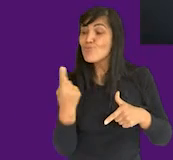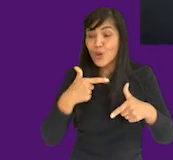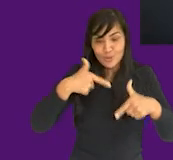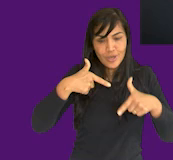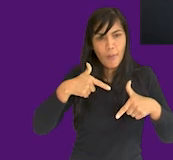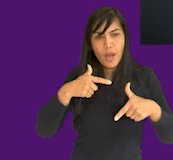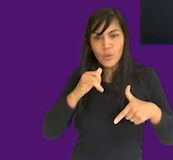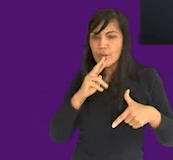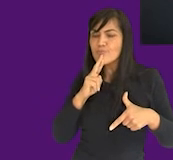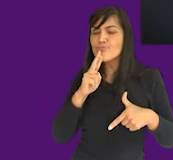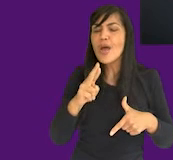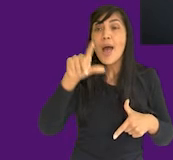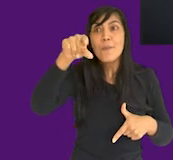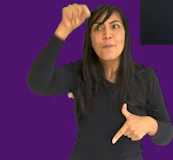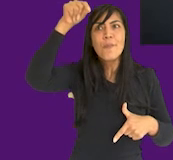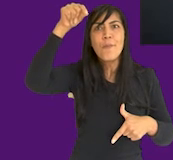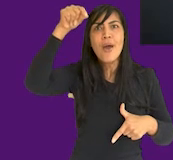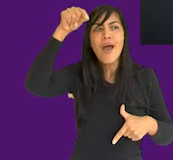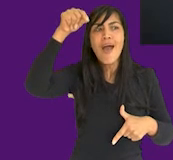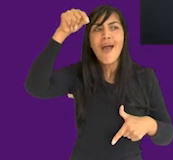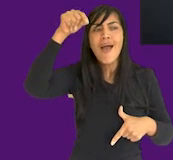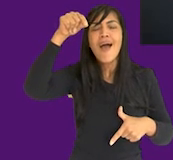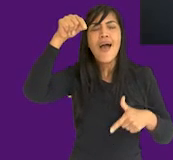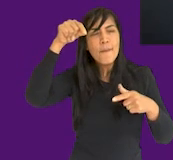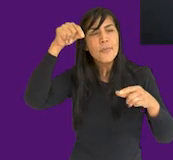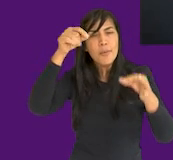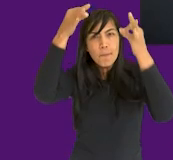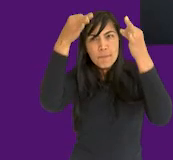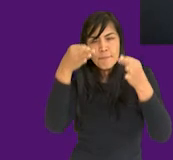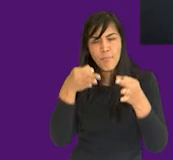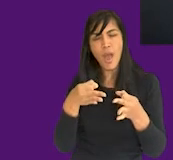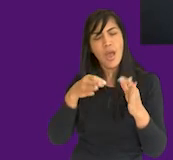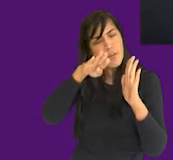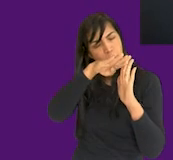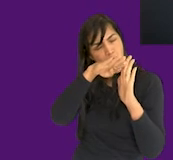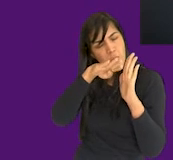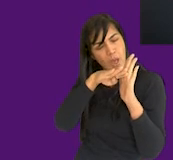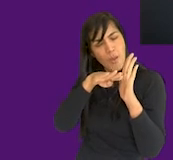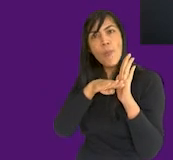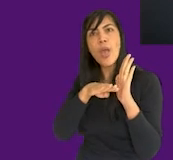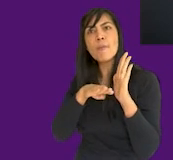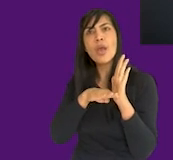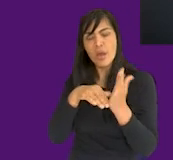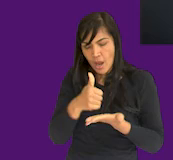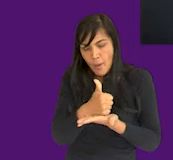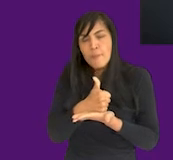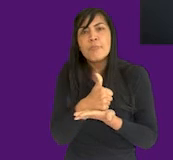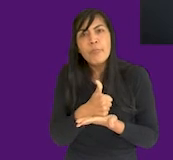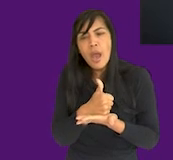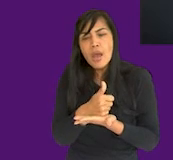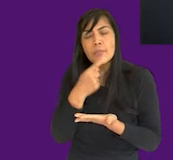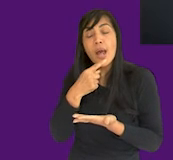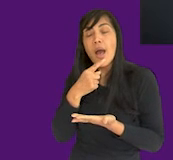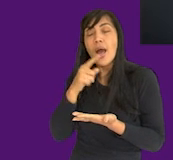nosso trabalho é fornecer folhas opções decisões bem informadas bem baseadas